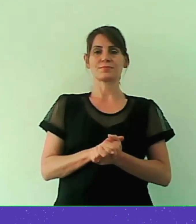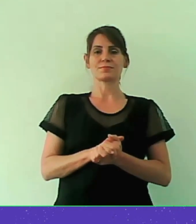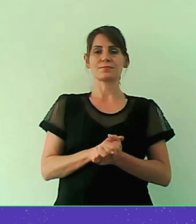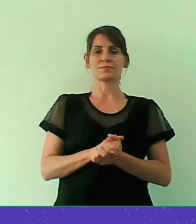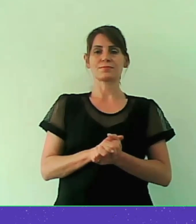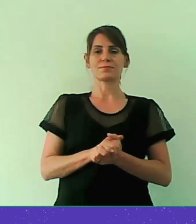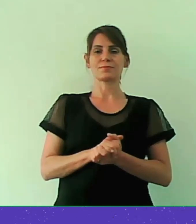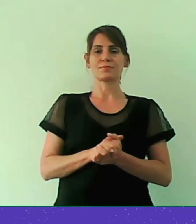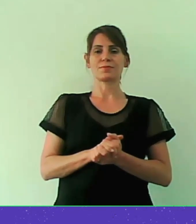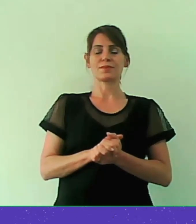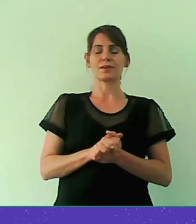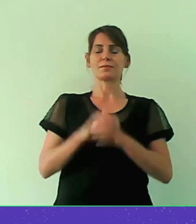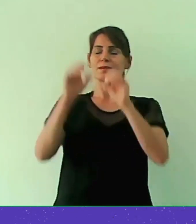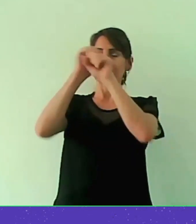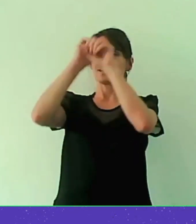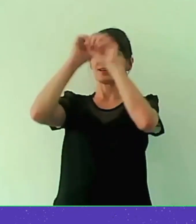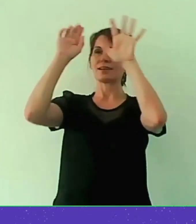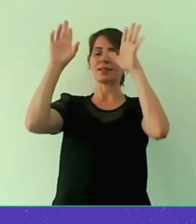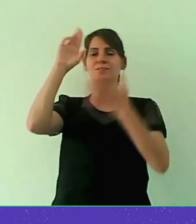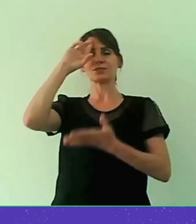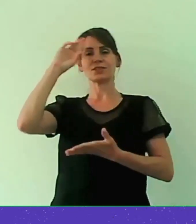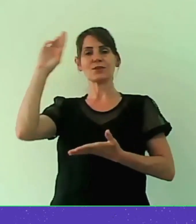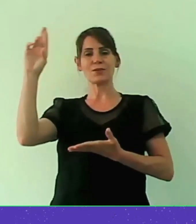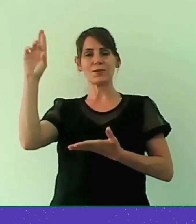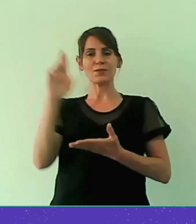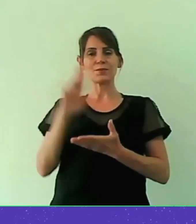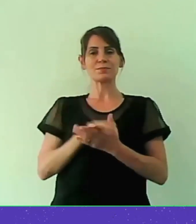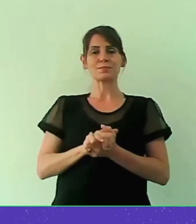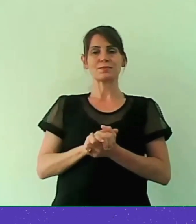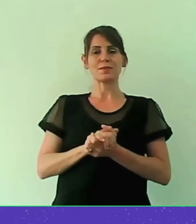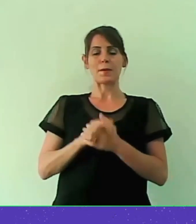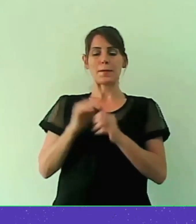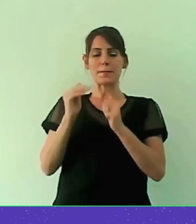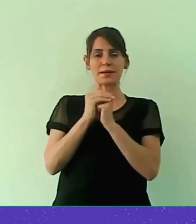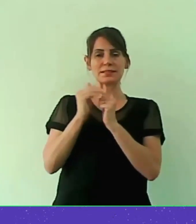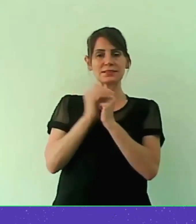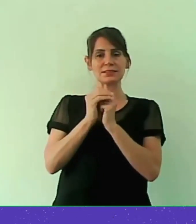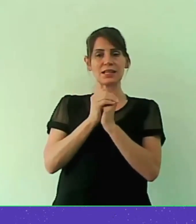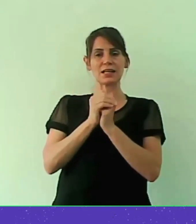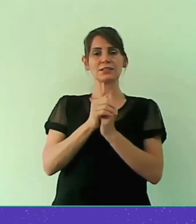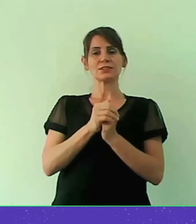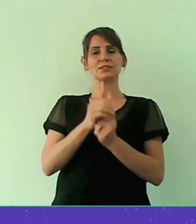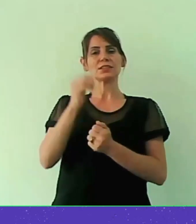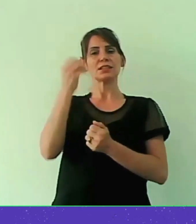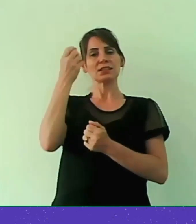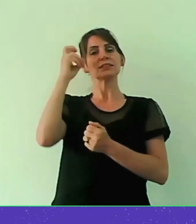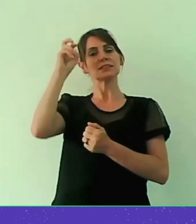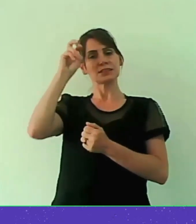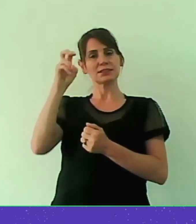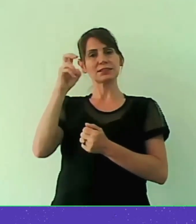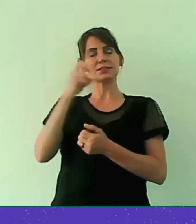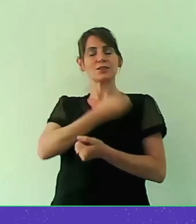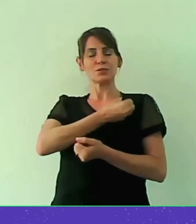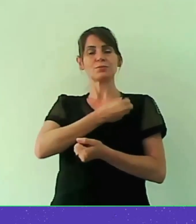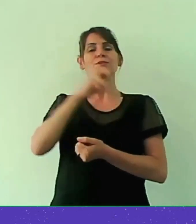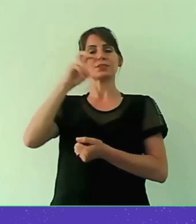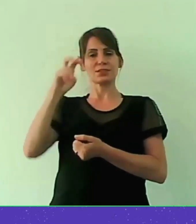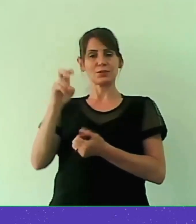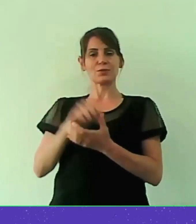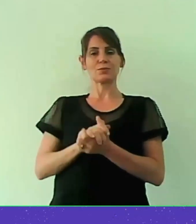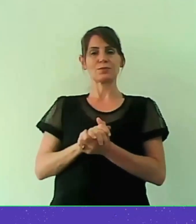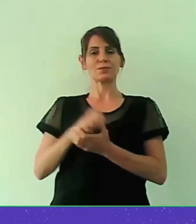graça do Senhor, nós chegamos à mensagem 5, a última mensagem da conferência